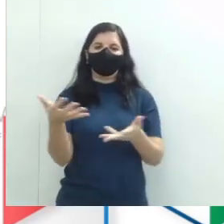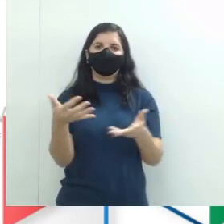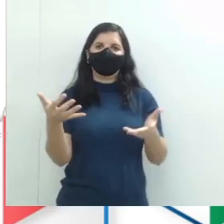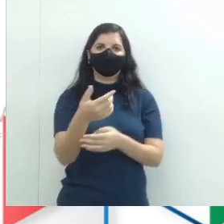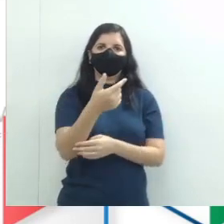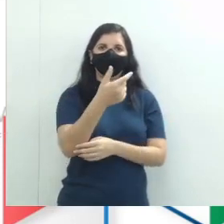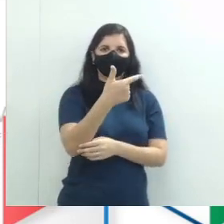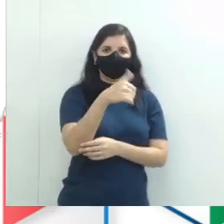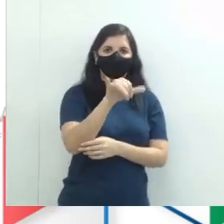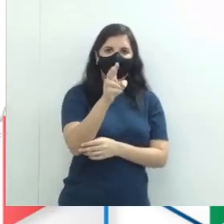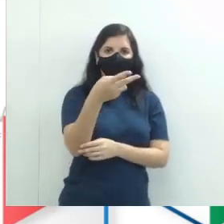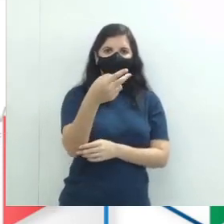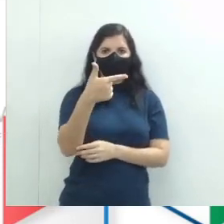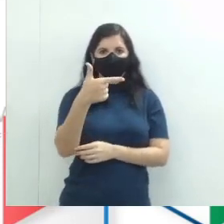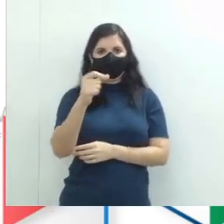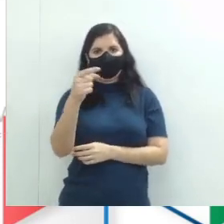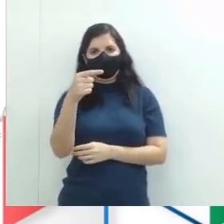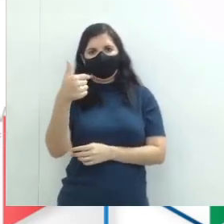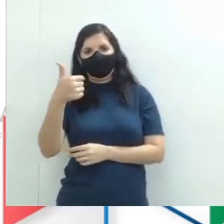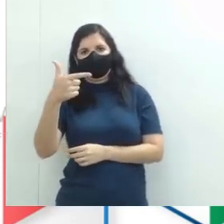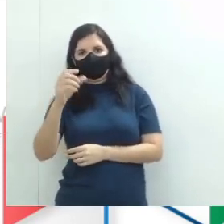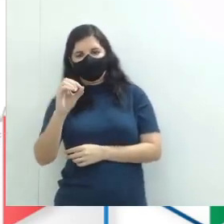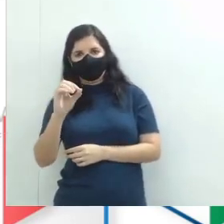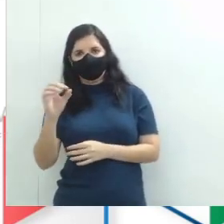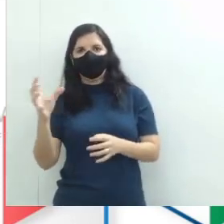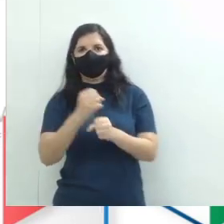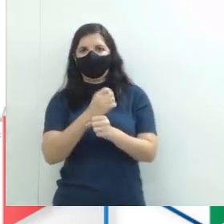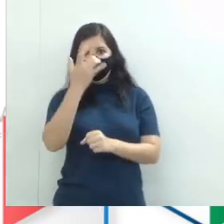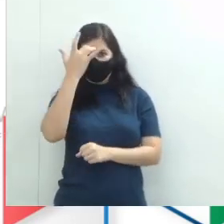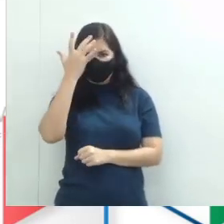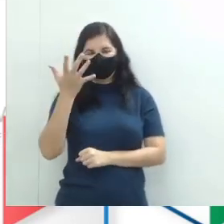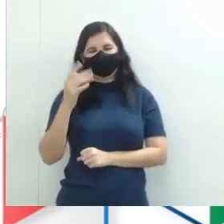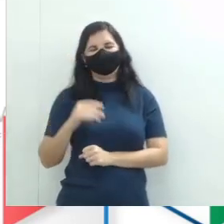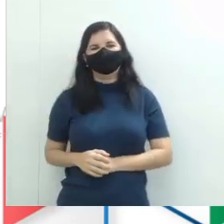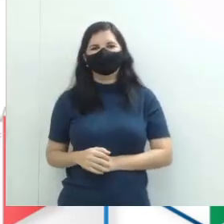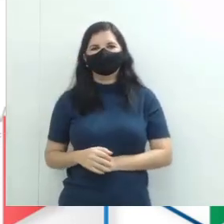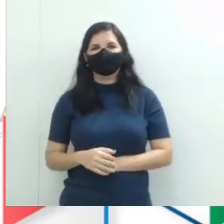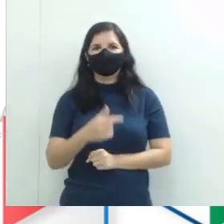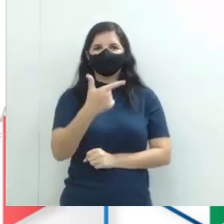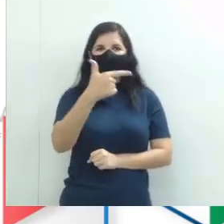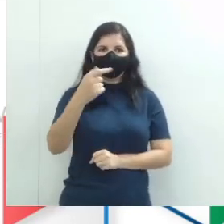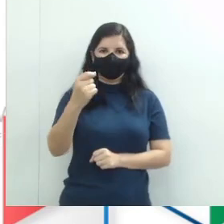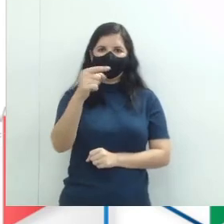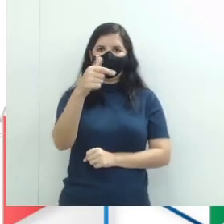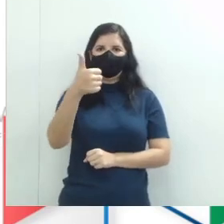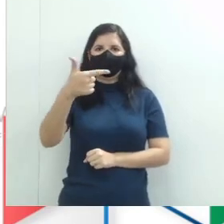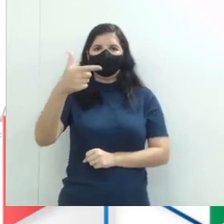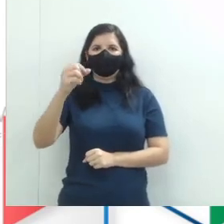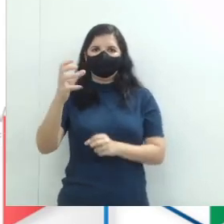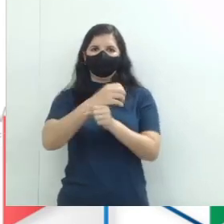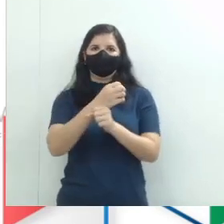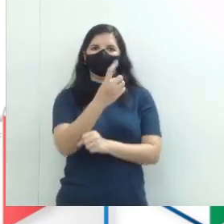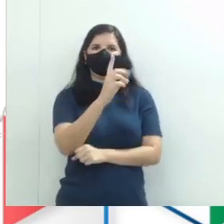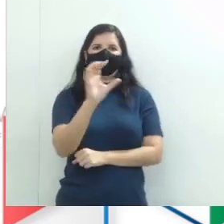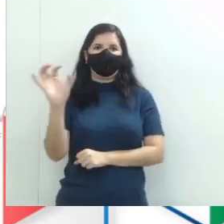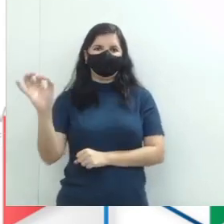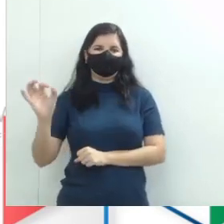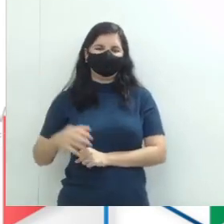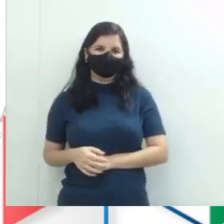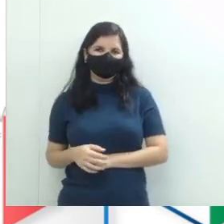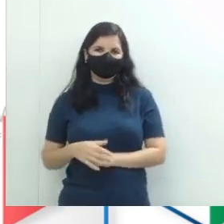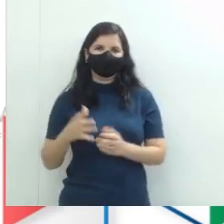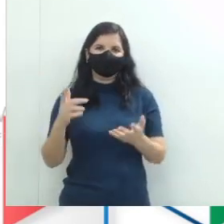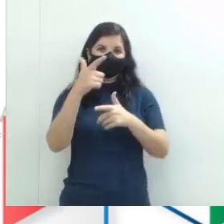ter 2y igual a 220 menos 120. Muito fácil, porque 220 menos 120, 100.